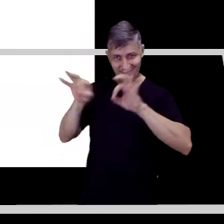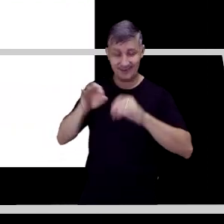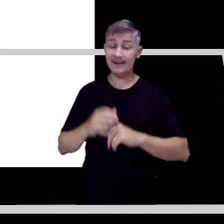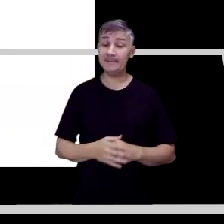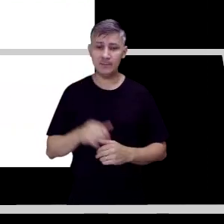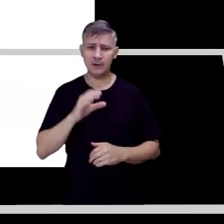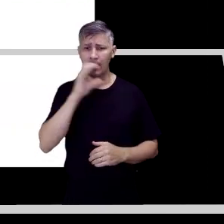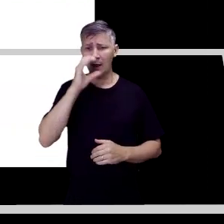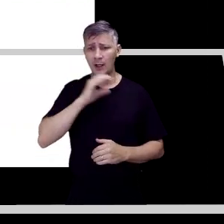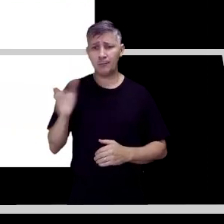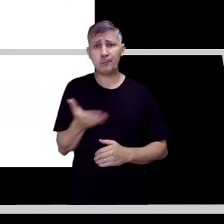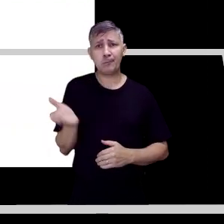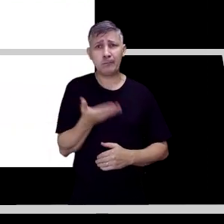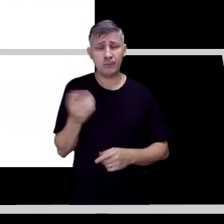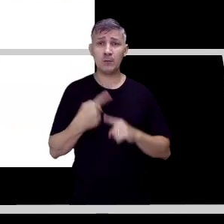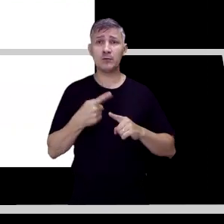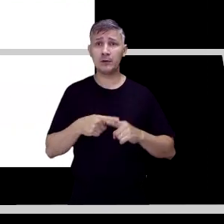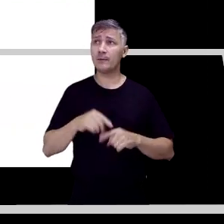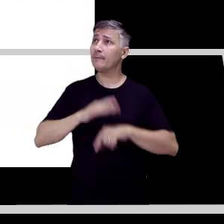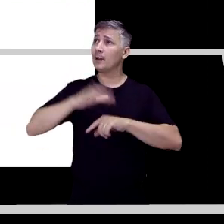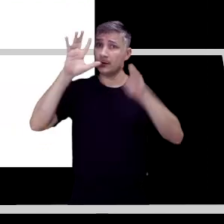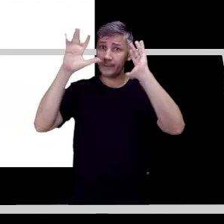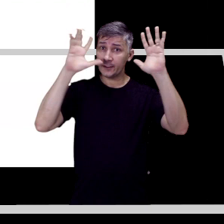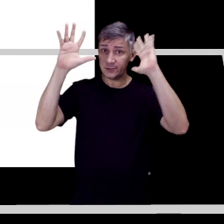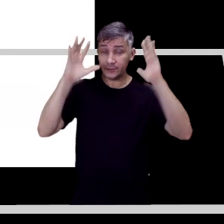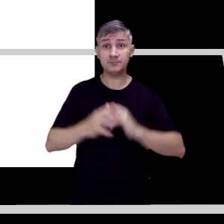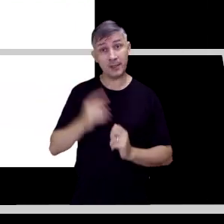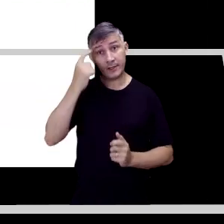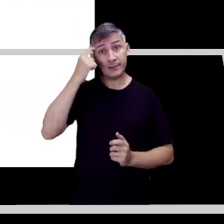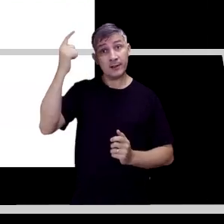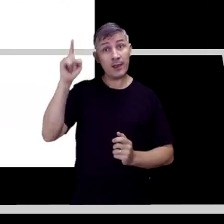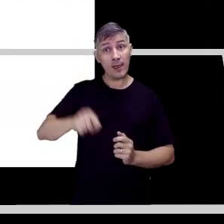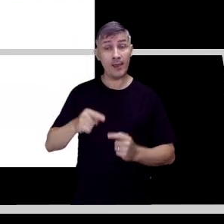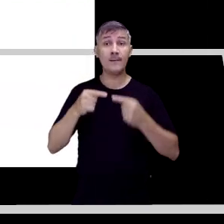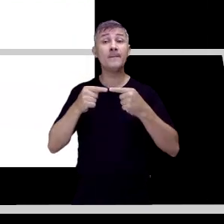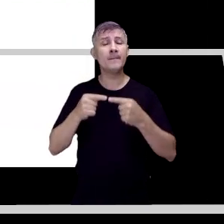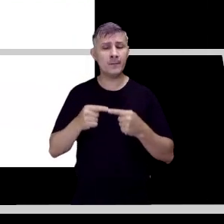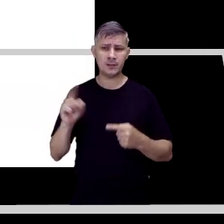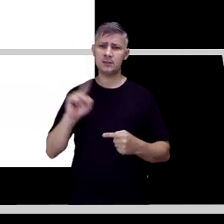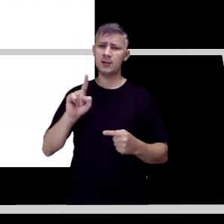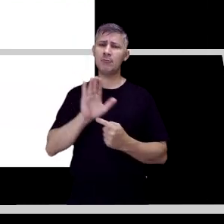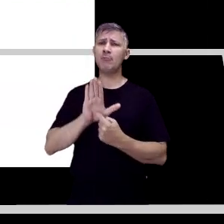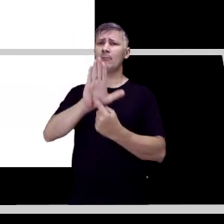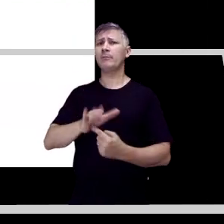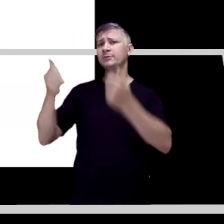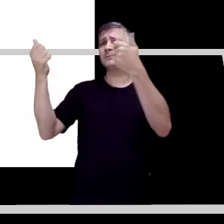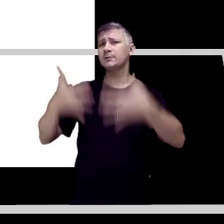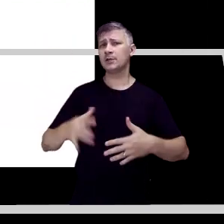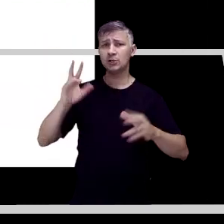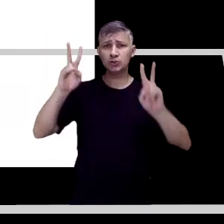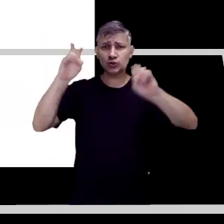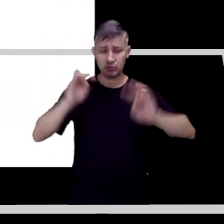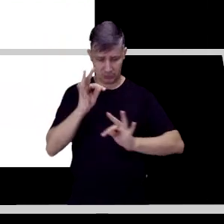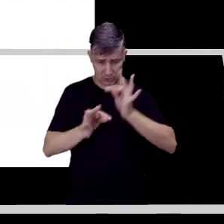of Prefabbing. Vou passar mais rápido esse porque ele é mais imagético. A ideia aqui era não tanto aí